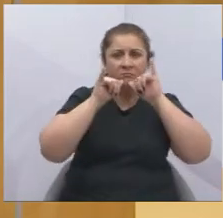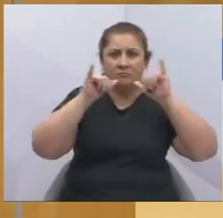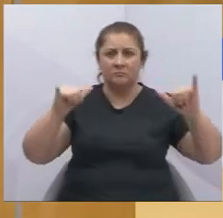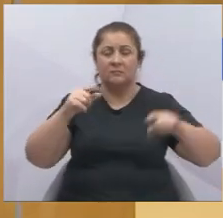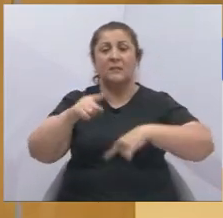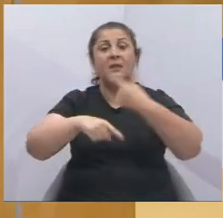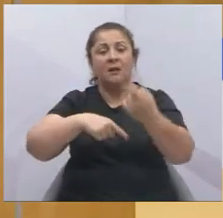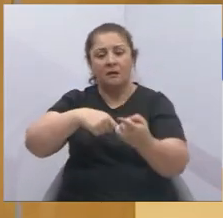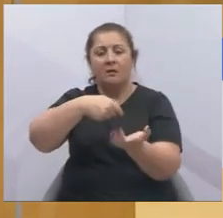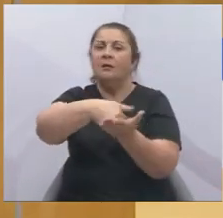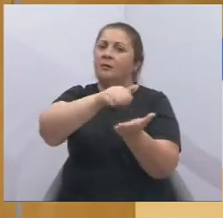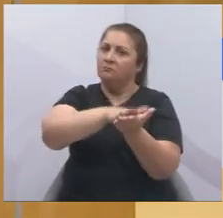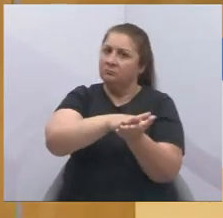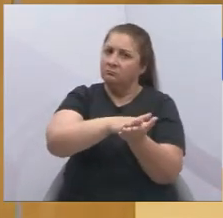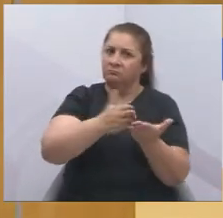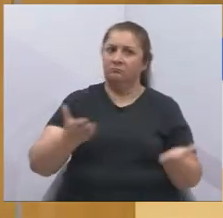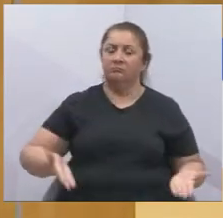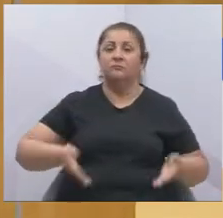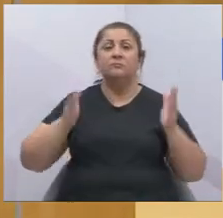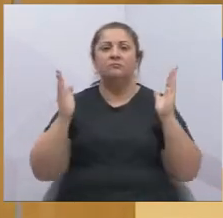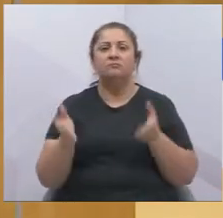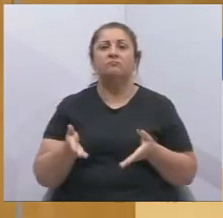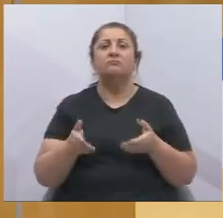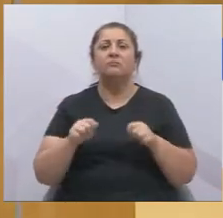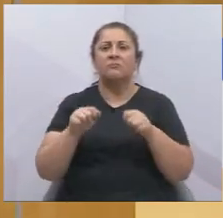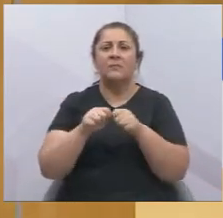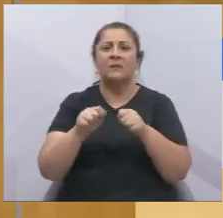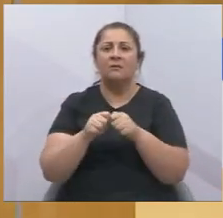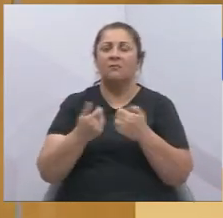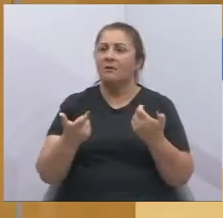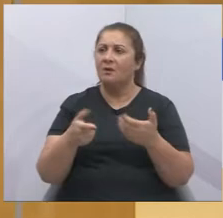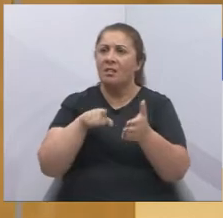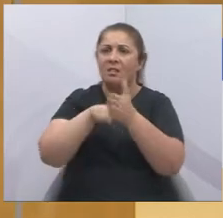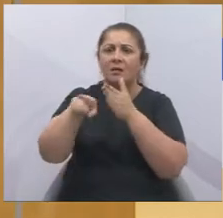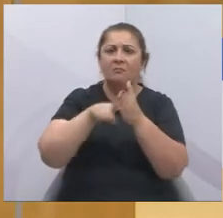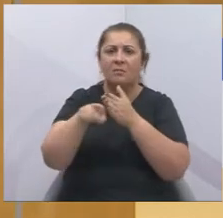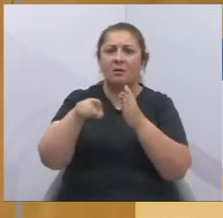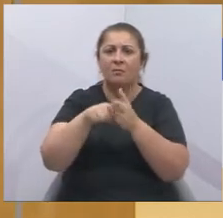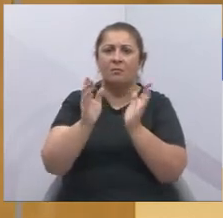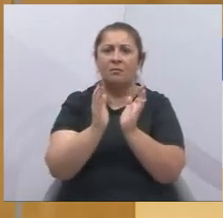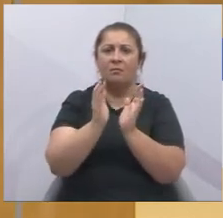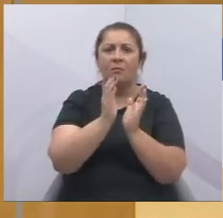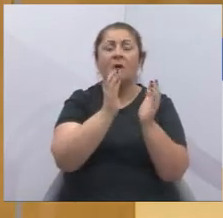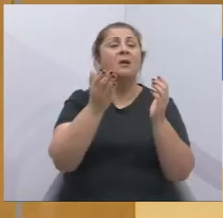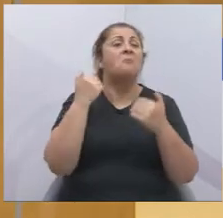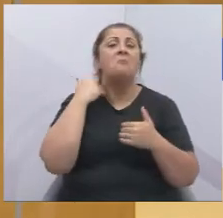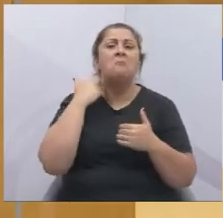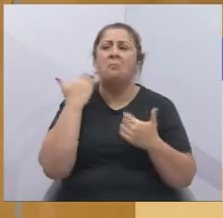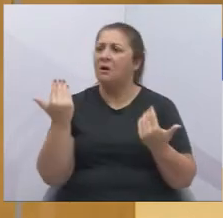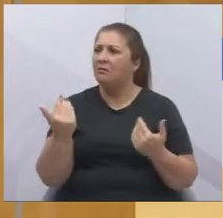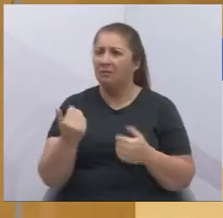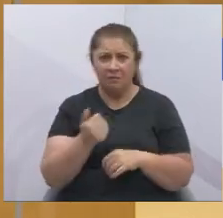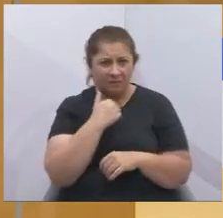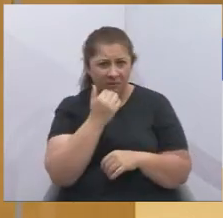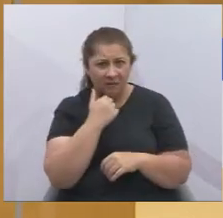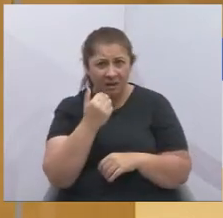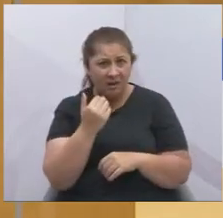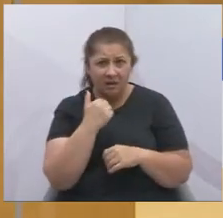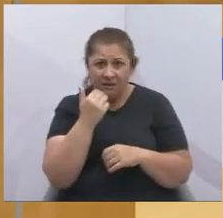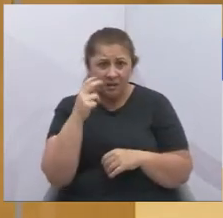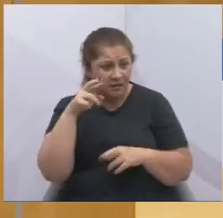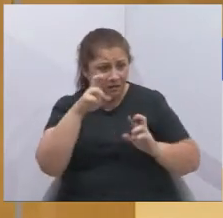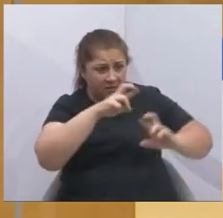depois punir. Acabei de fazer um pedido de informações dos barões, dos bancos. Não vê ninguém fiscalizando o banco.